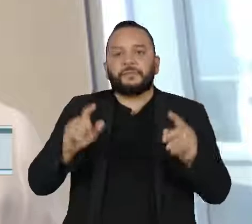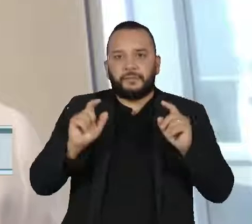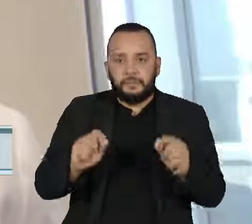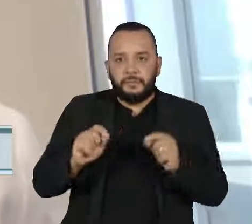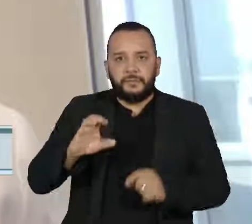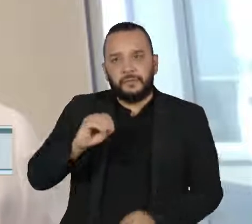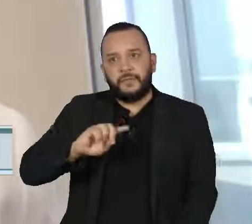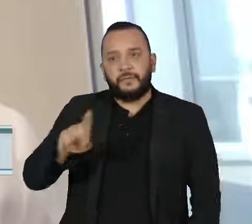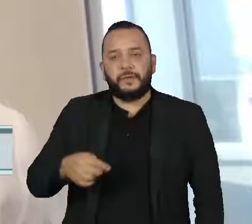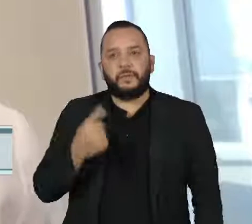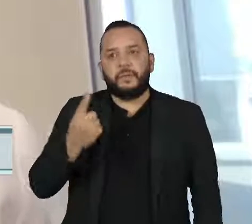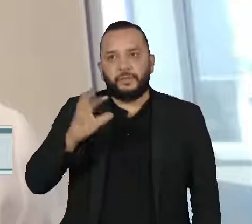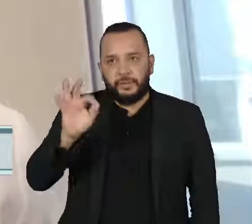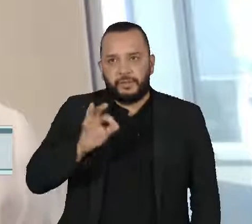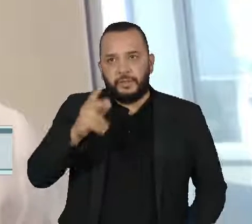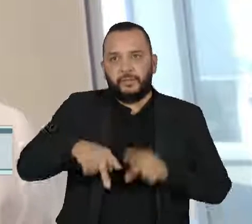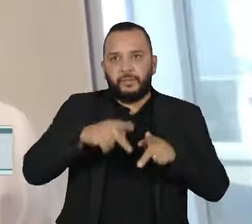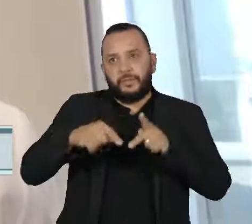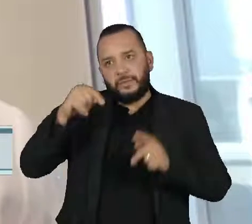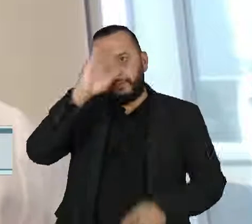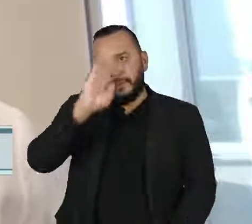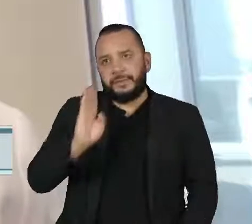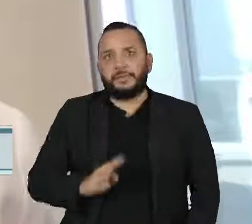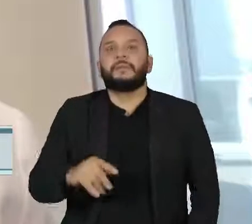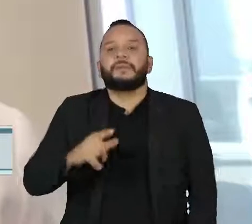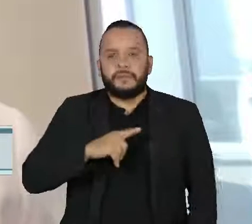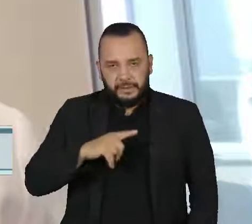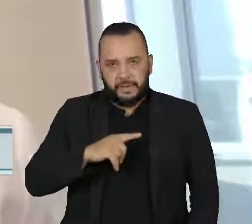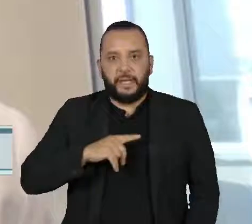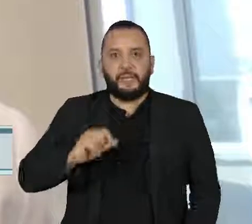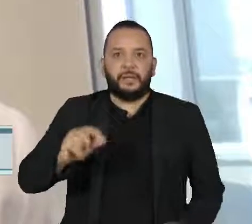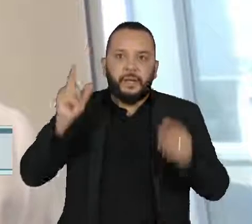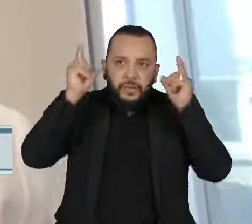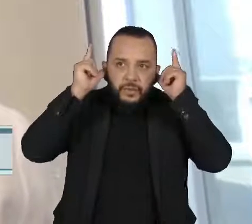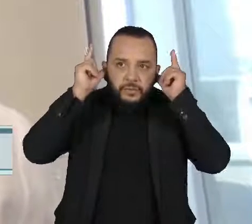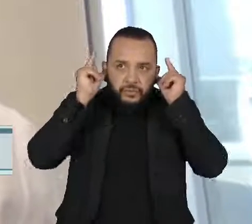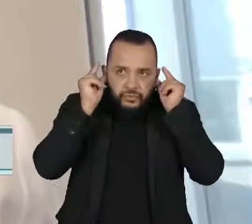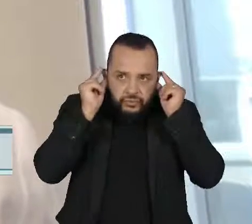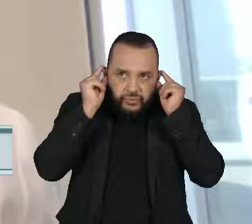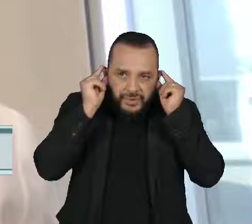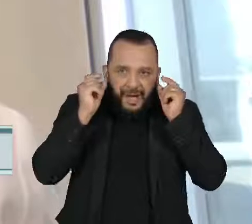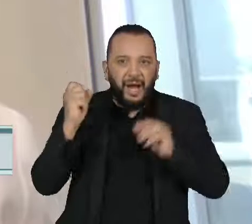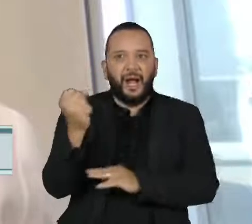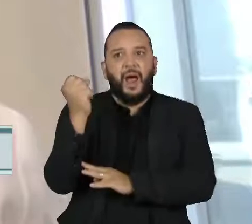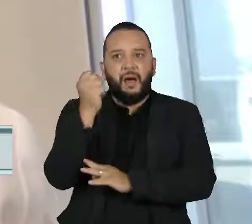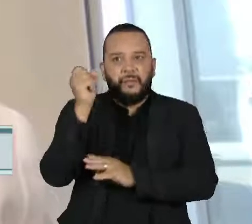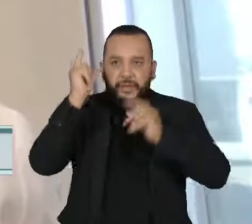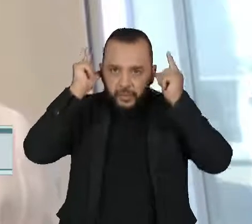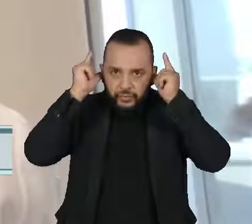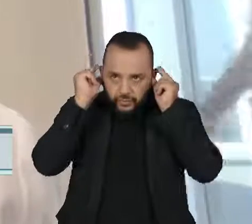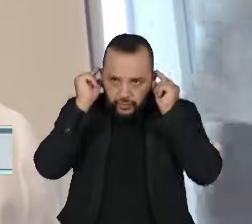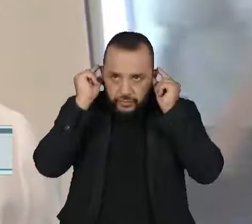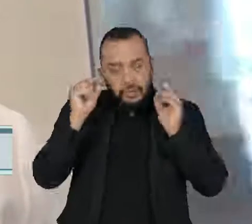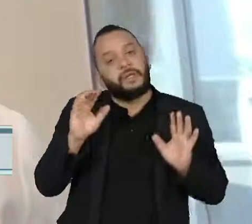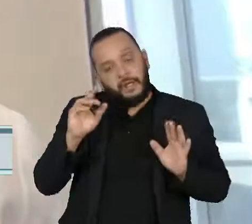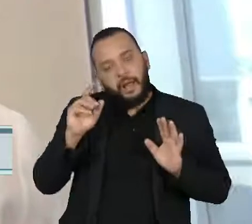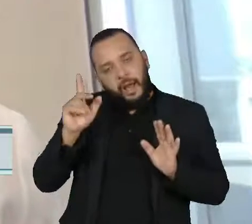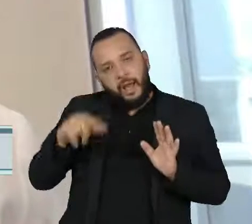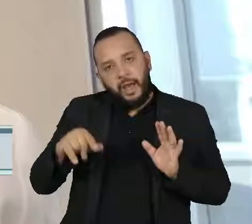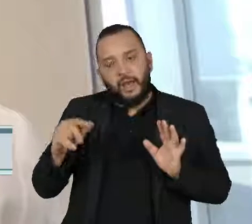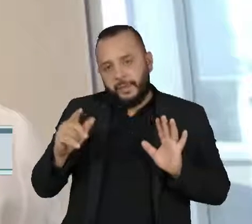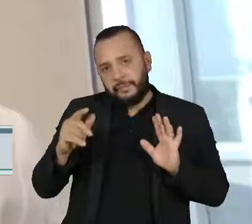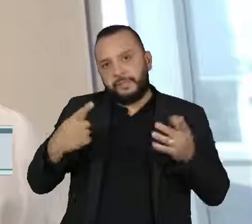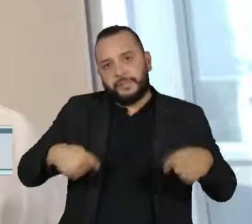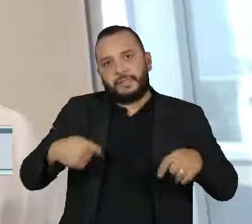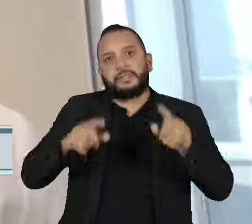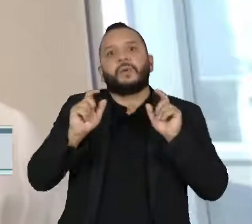aproximadamente 0,1% da população brasileira tem perda de audição severa ou profunda, né? Que são casos mais graves que